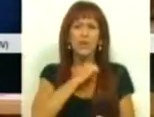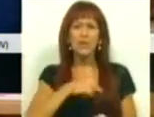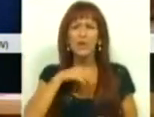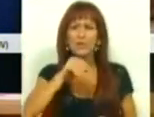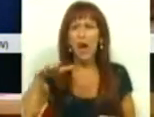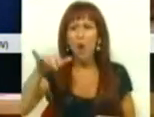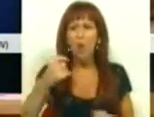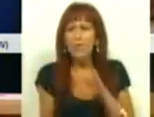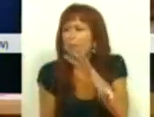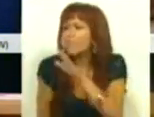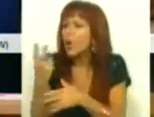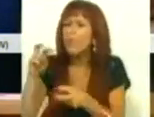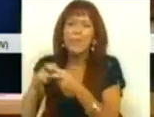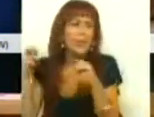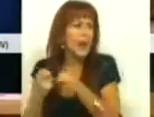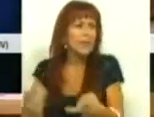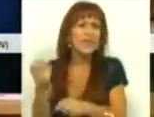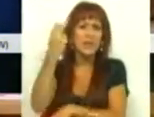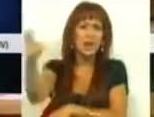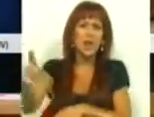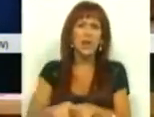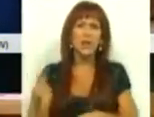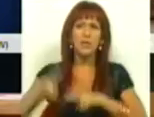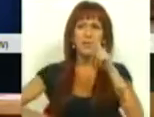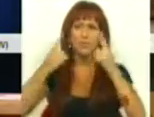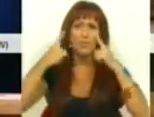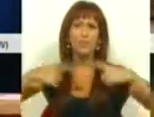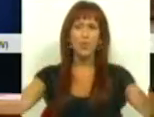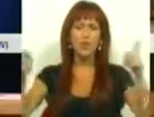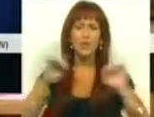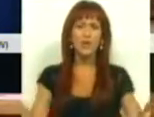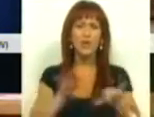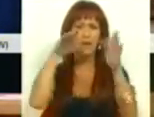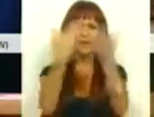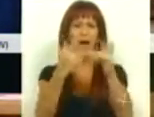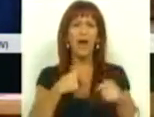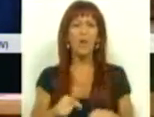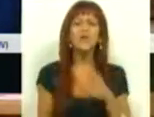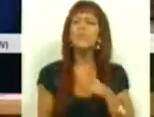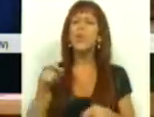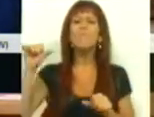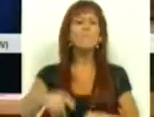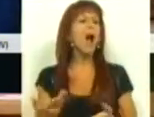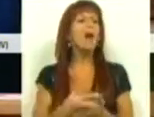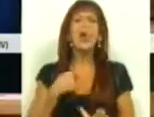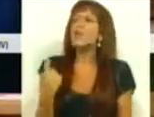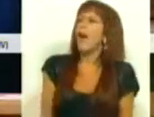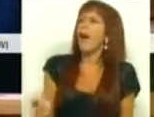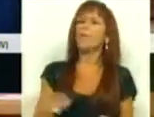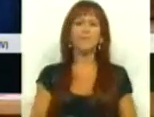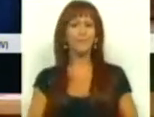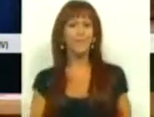permite localizar as raízes dos nossos problemas crónicos de finanças públicas e esclarecer as origens do mal económico de que